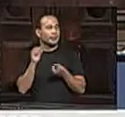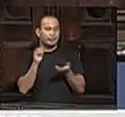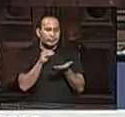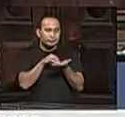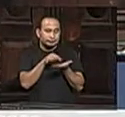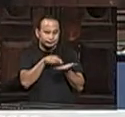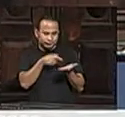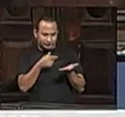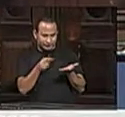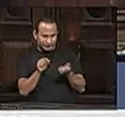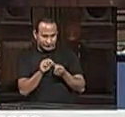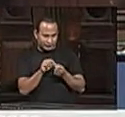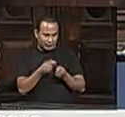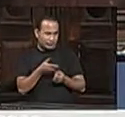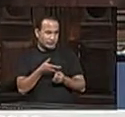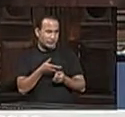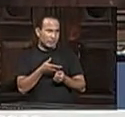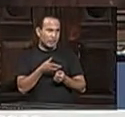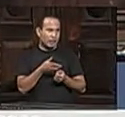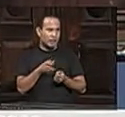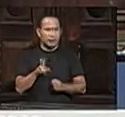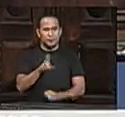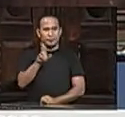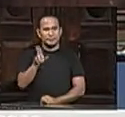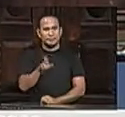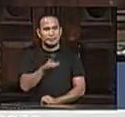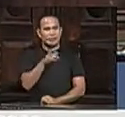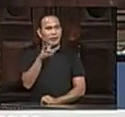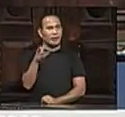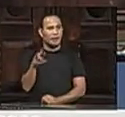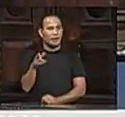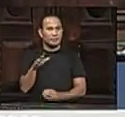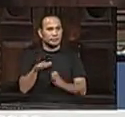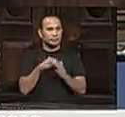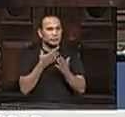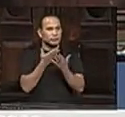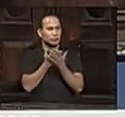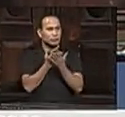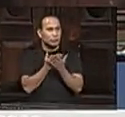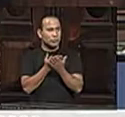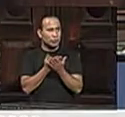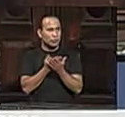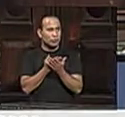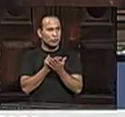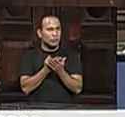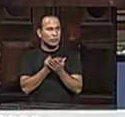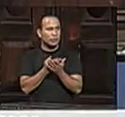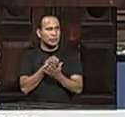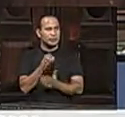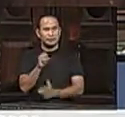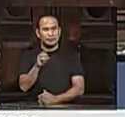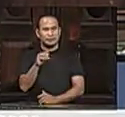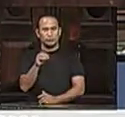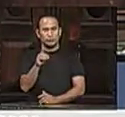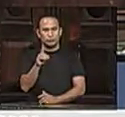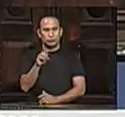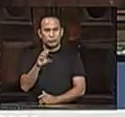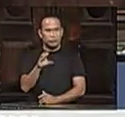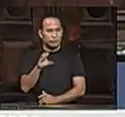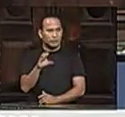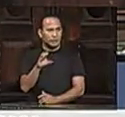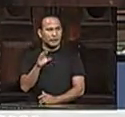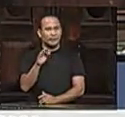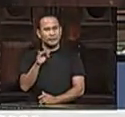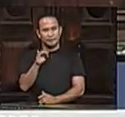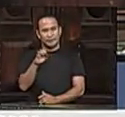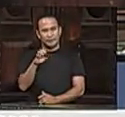fez falta nas universidades, nas escolas da rede da SEDUC, nas escolas da rede da